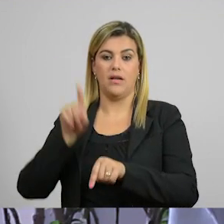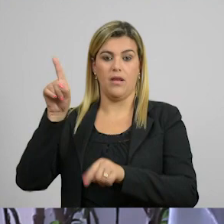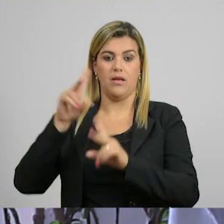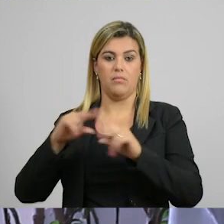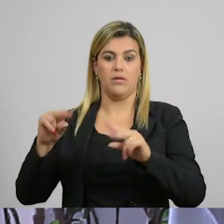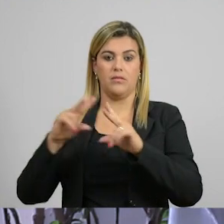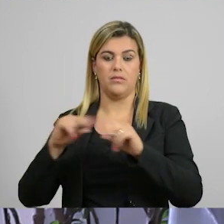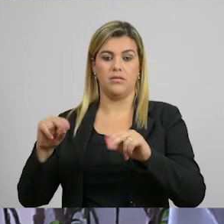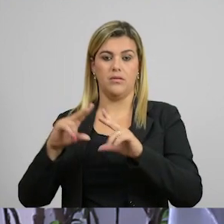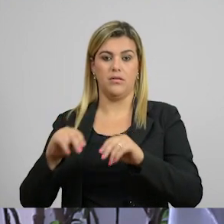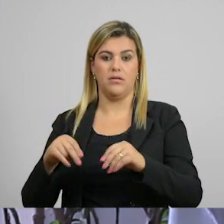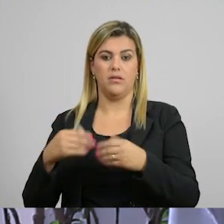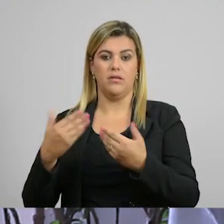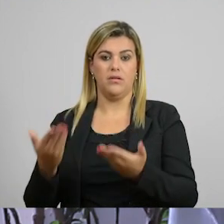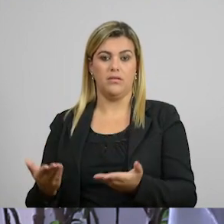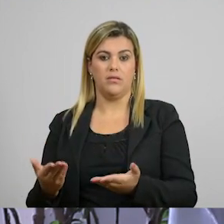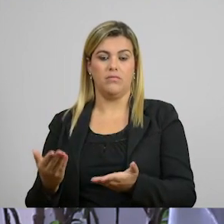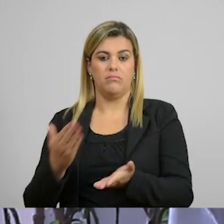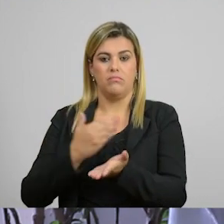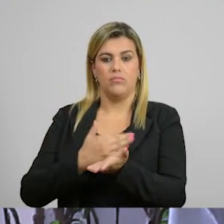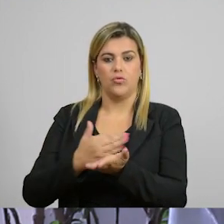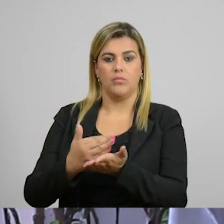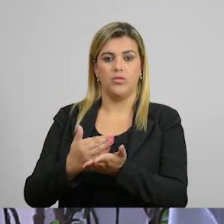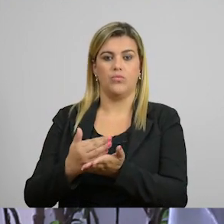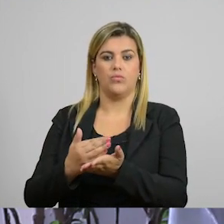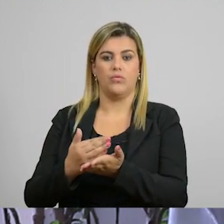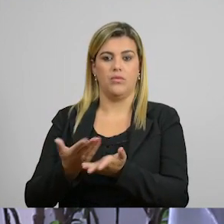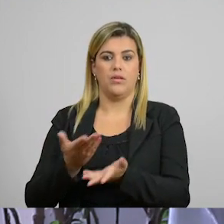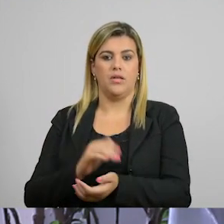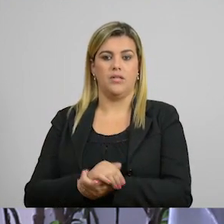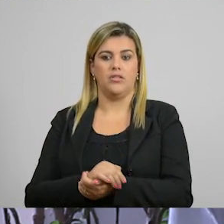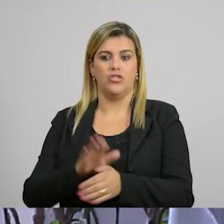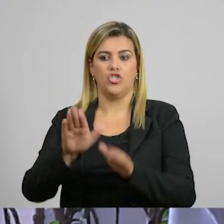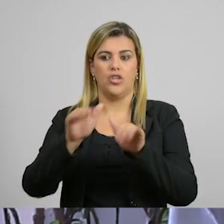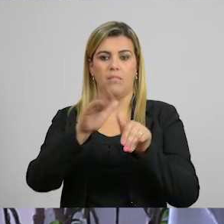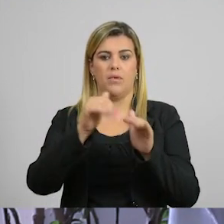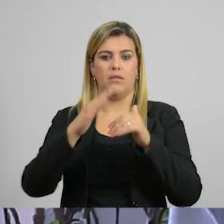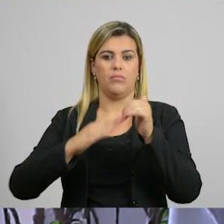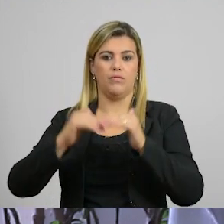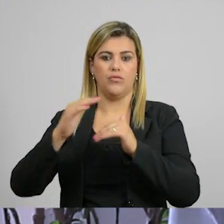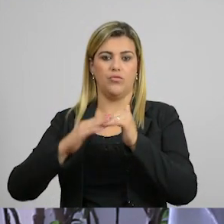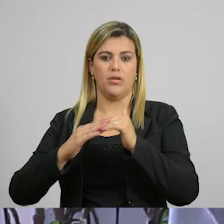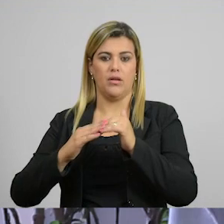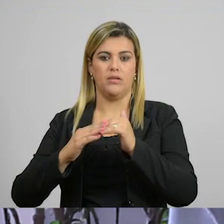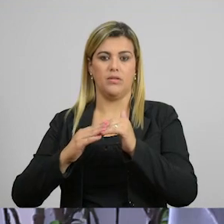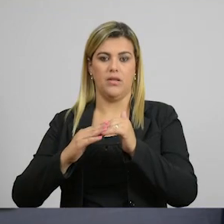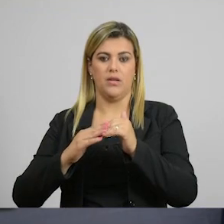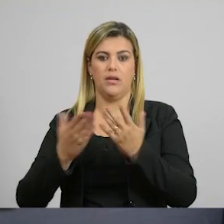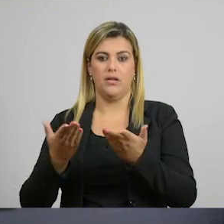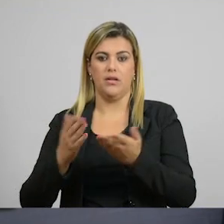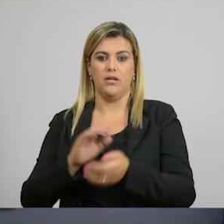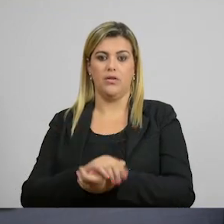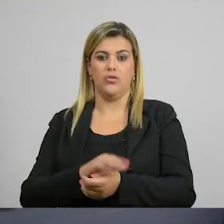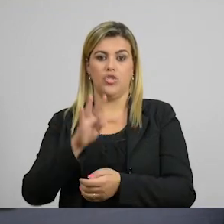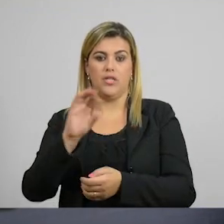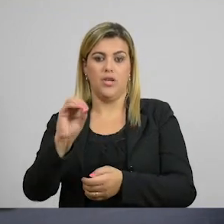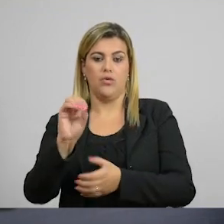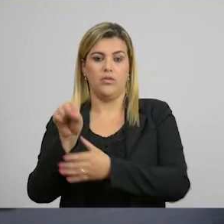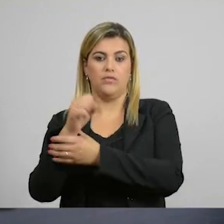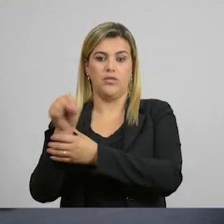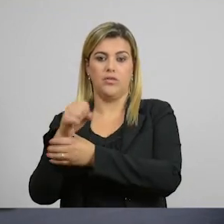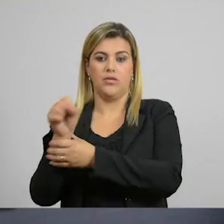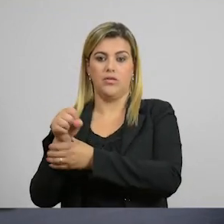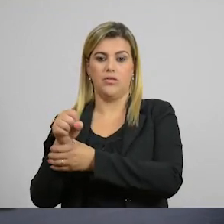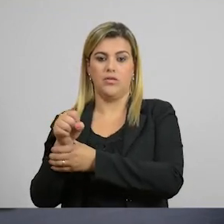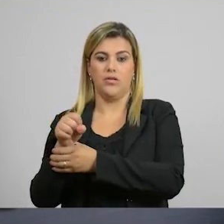montar uma sala em Brasília e daí começamos a arrecadar os profissionais. O Conselho Federal de